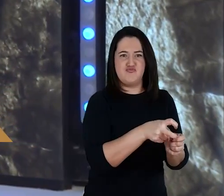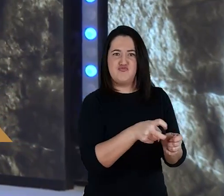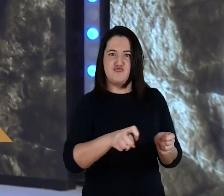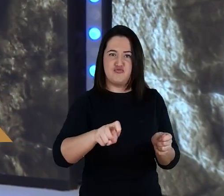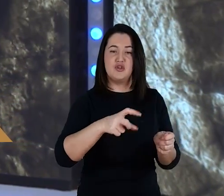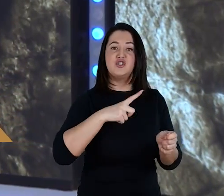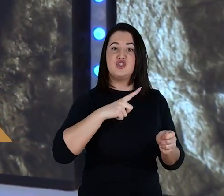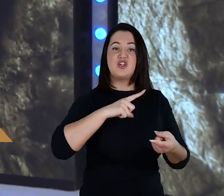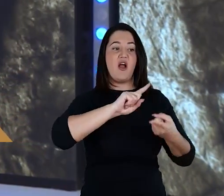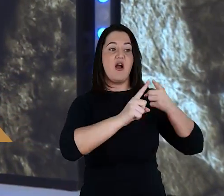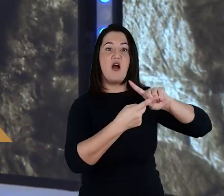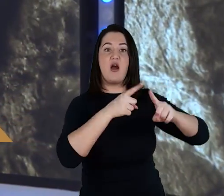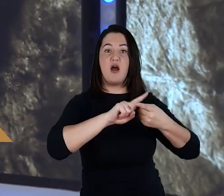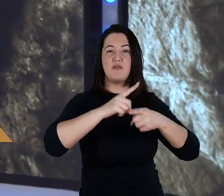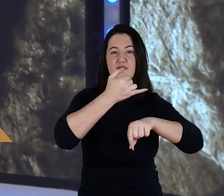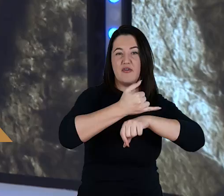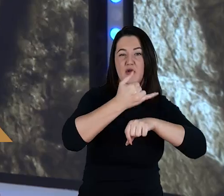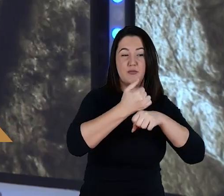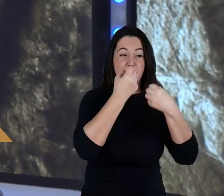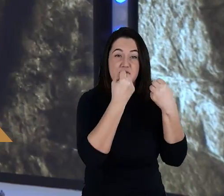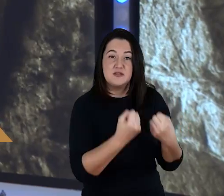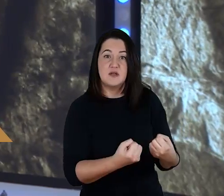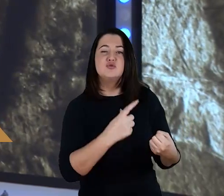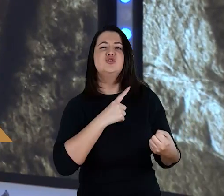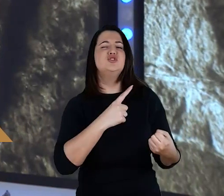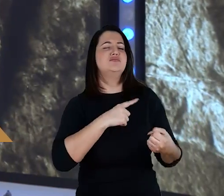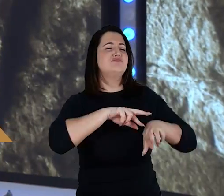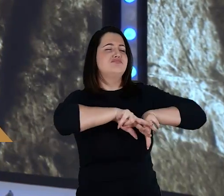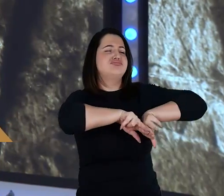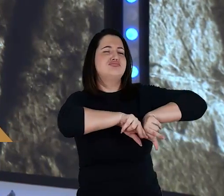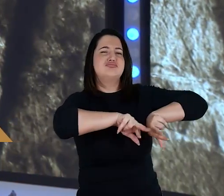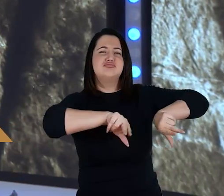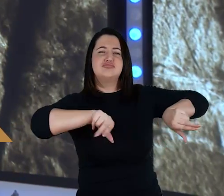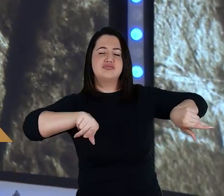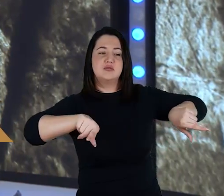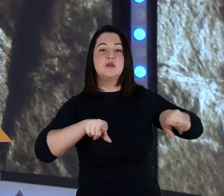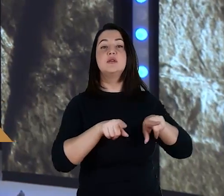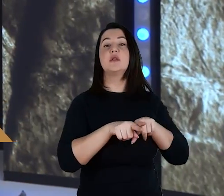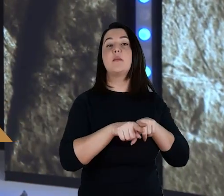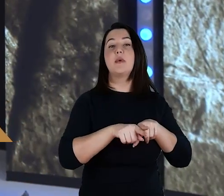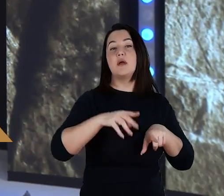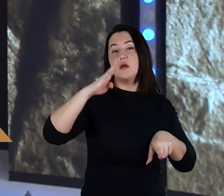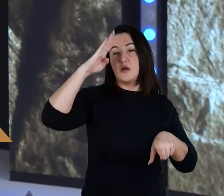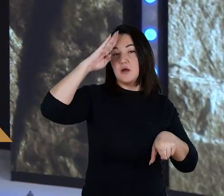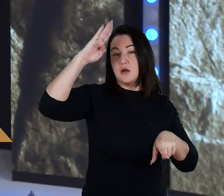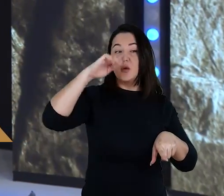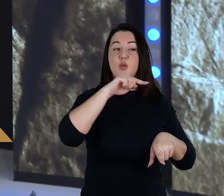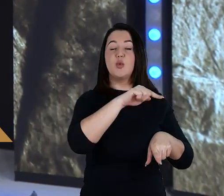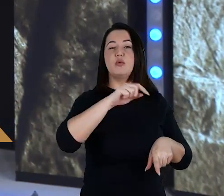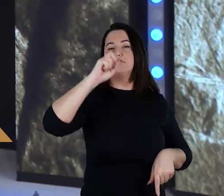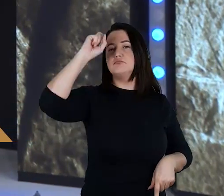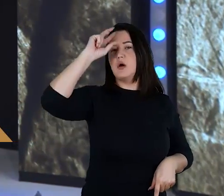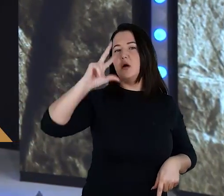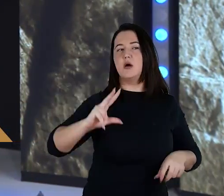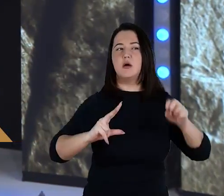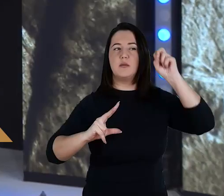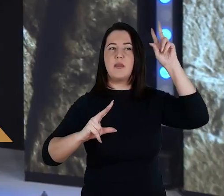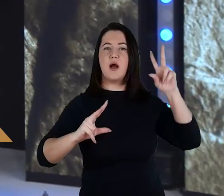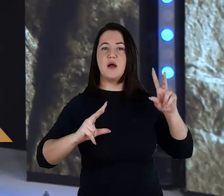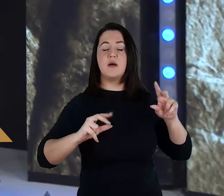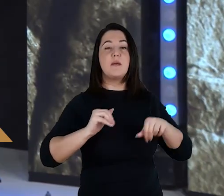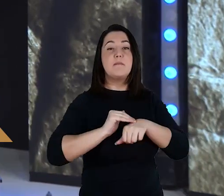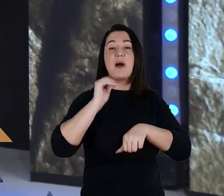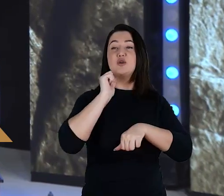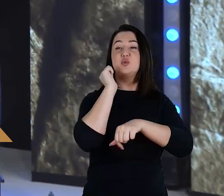armas pesadas. Politicamente falando, os hititas eram mais astutos do que qualquer um dos seus vizinhos. Eles possuíam